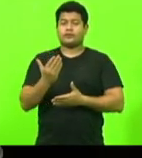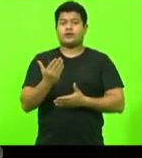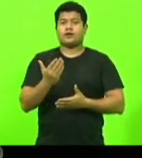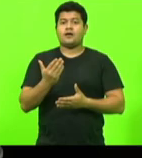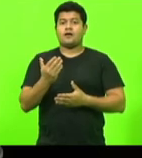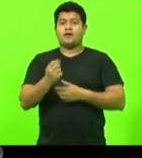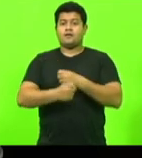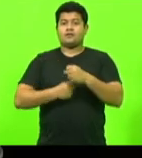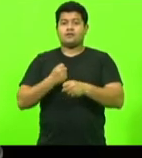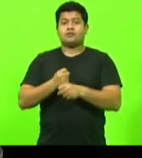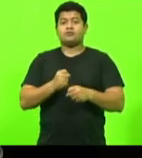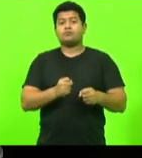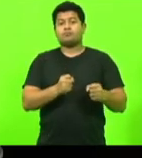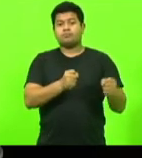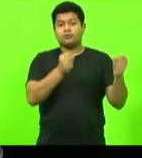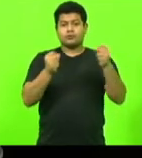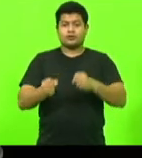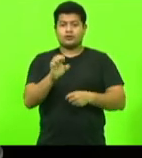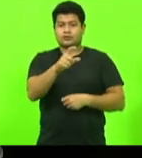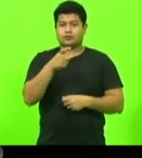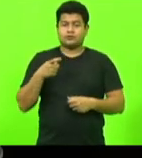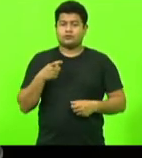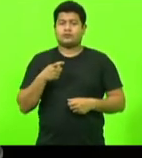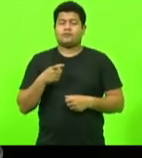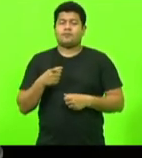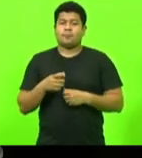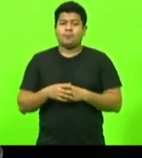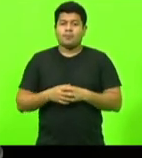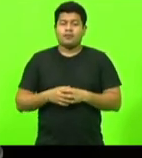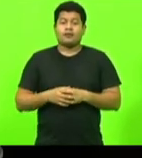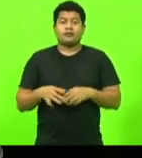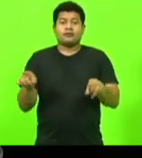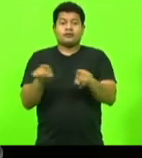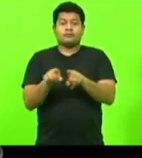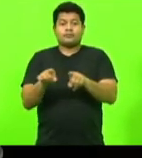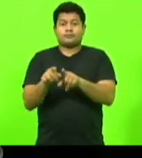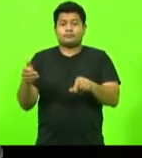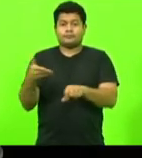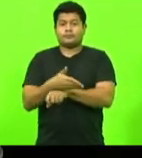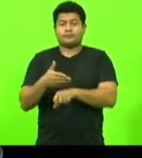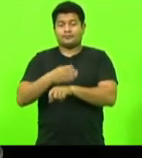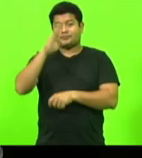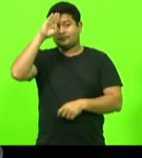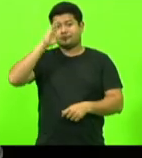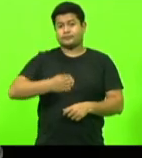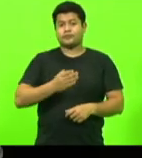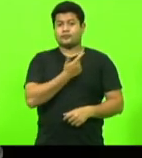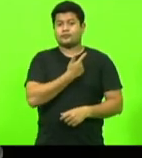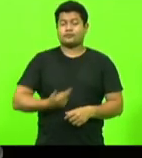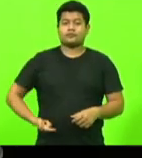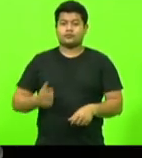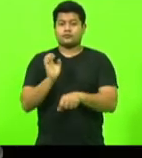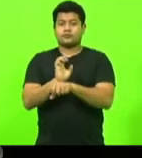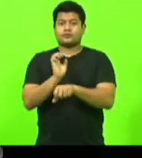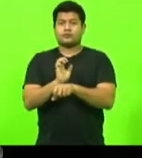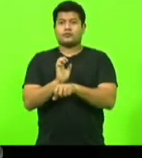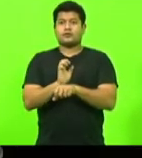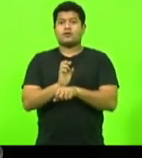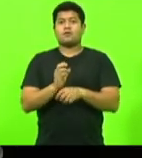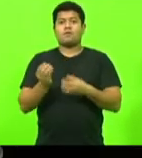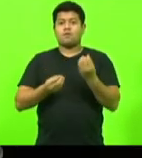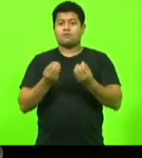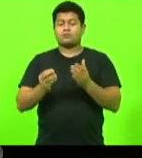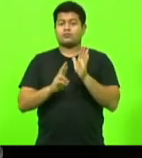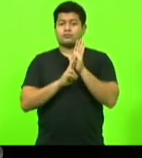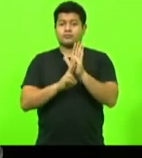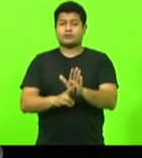do Poder Executivo, e também pela participação direta do Governo do Estado, por meio de representantes